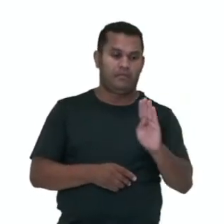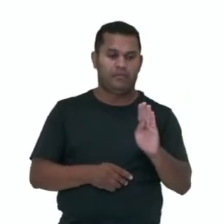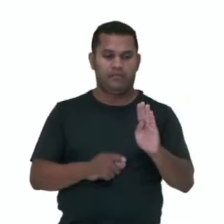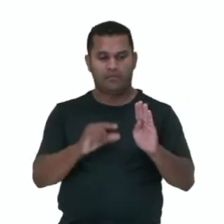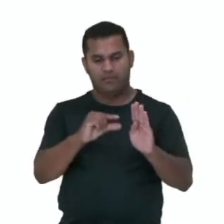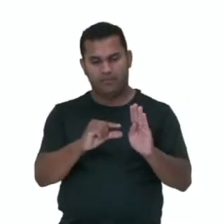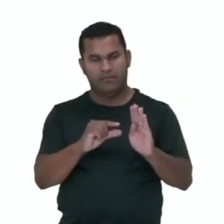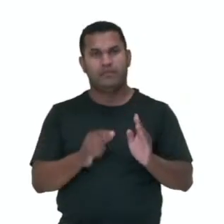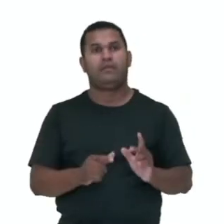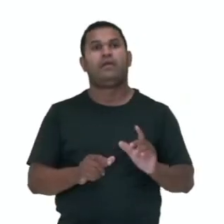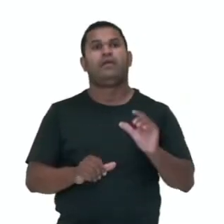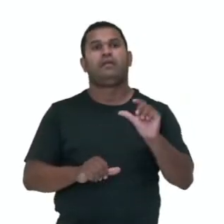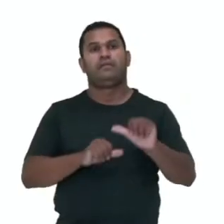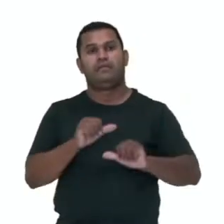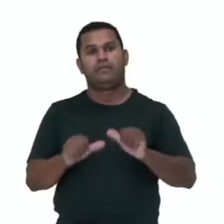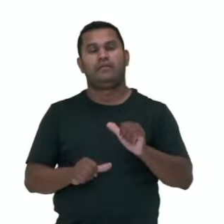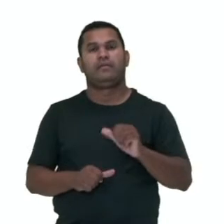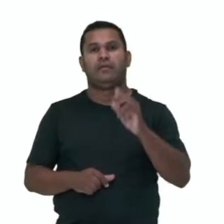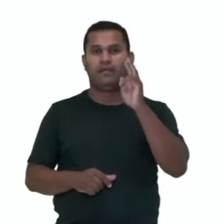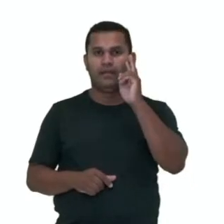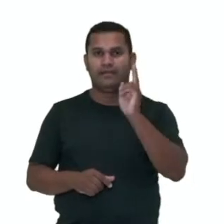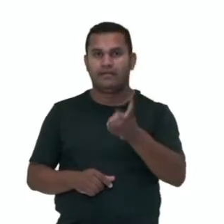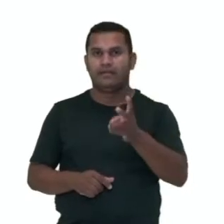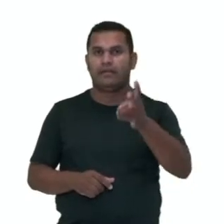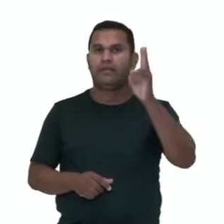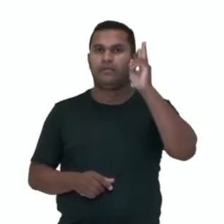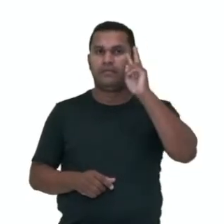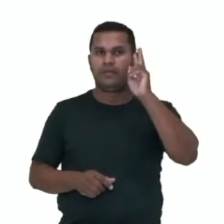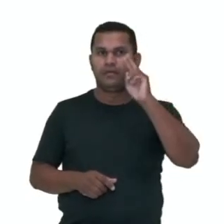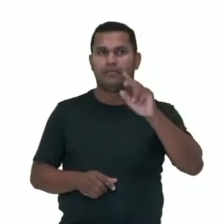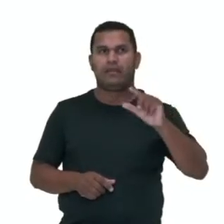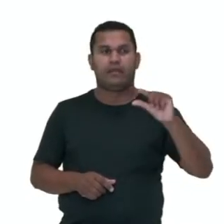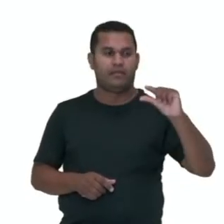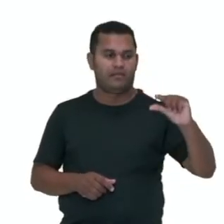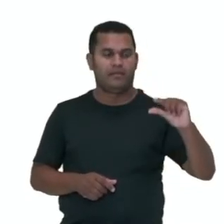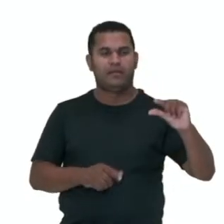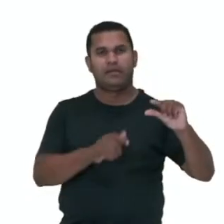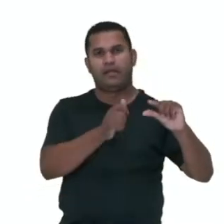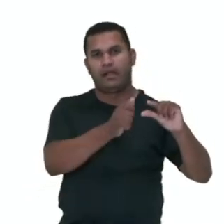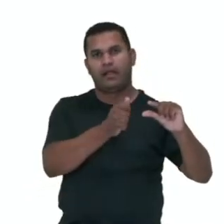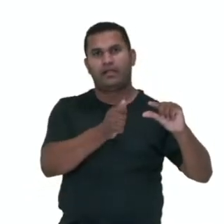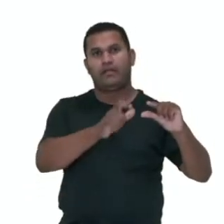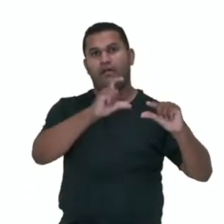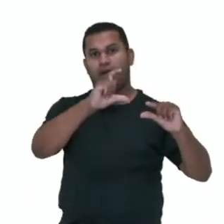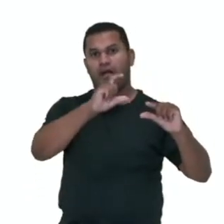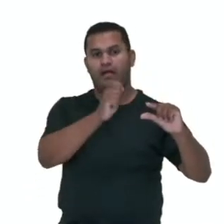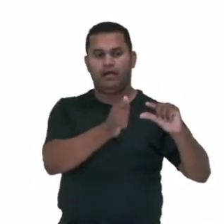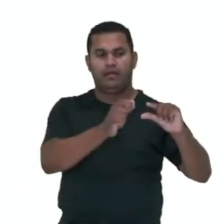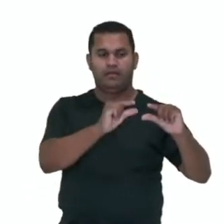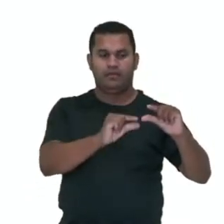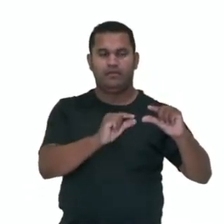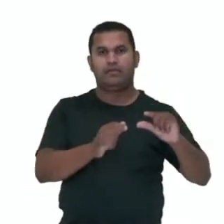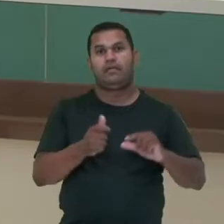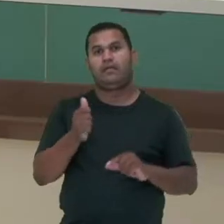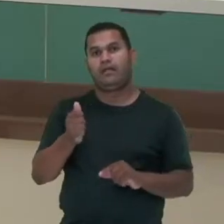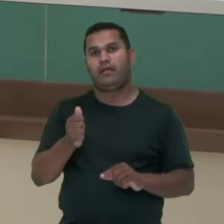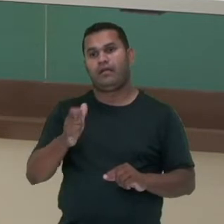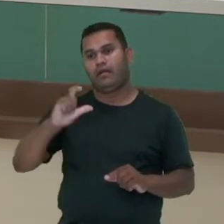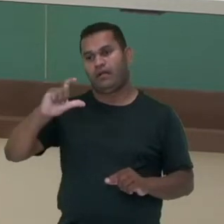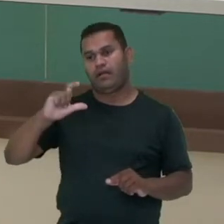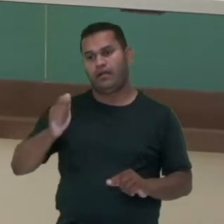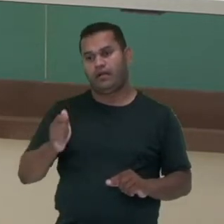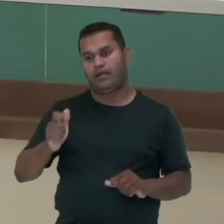Por exemplo, representando pelas letrinhas, azão, azão e azinho, azinho. Os dois alelos